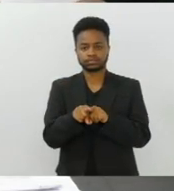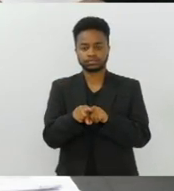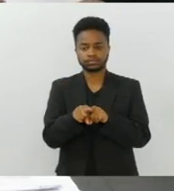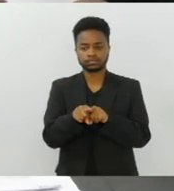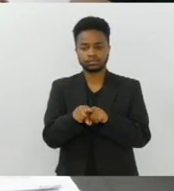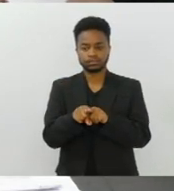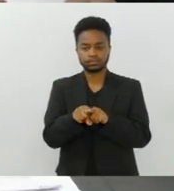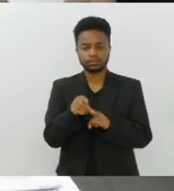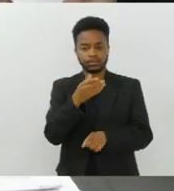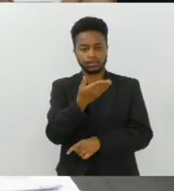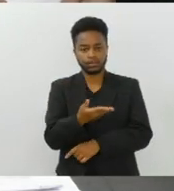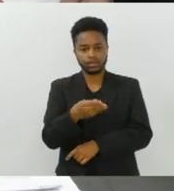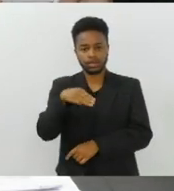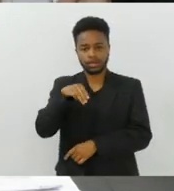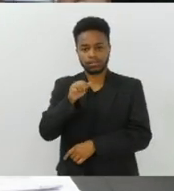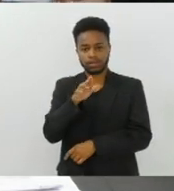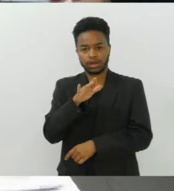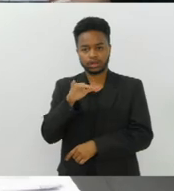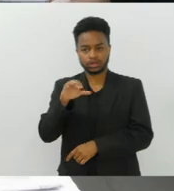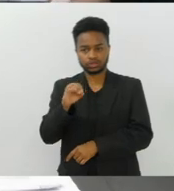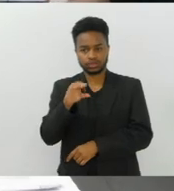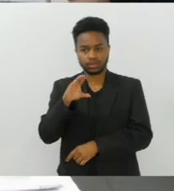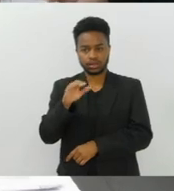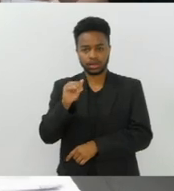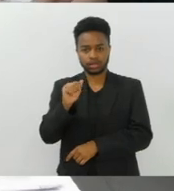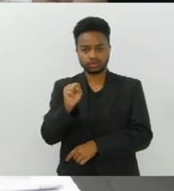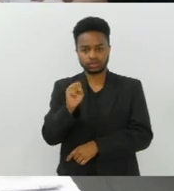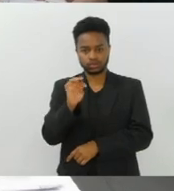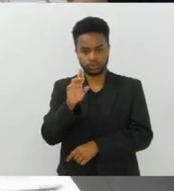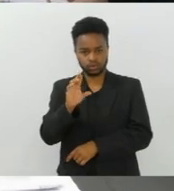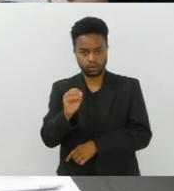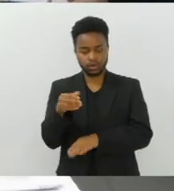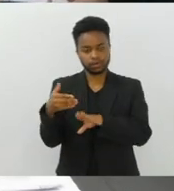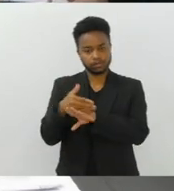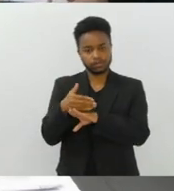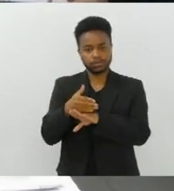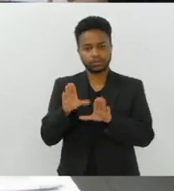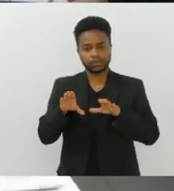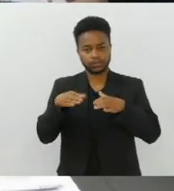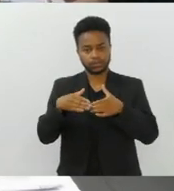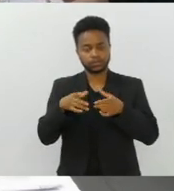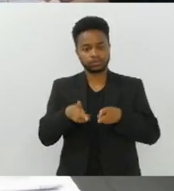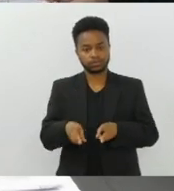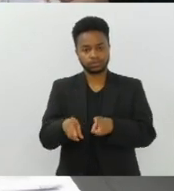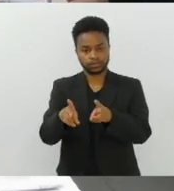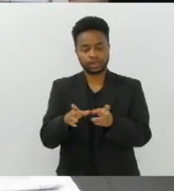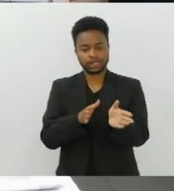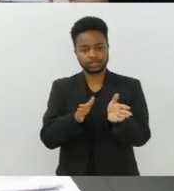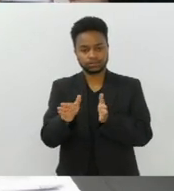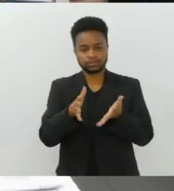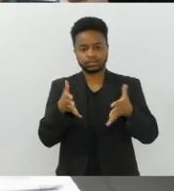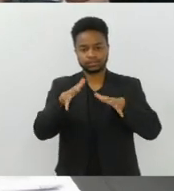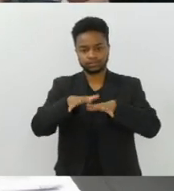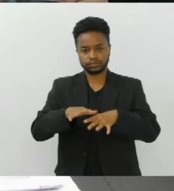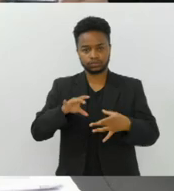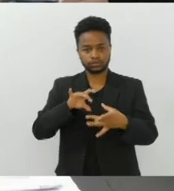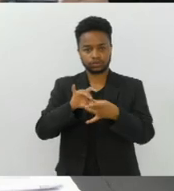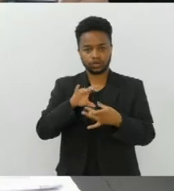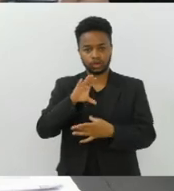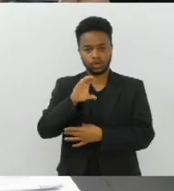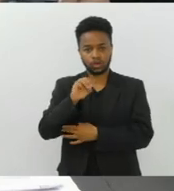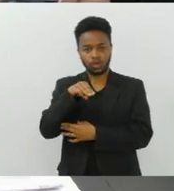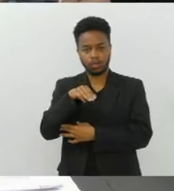o nosso querido doutor Márcio Castro de Aguiar, que é integrante da Comissão Permanente de Acessibilidade e Inclusão da COMAI, que hoje está